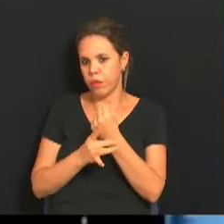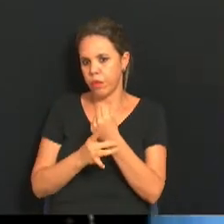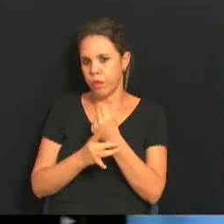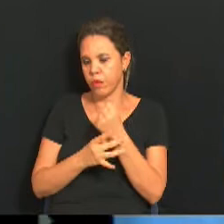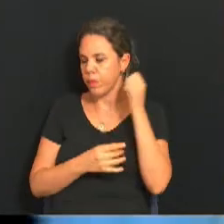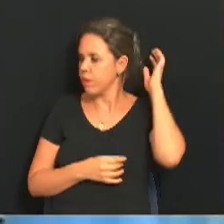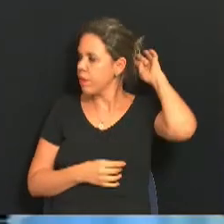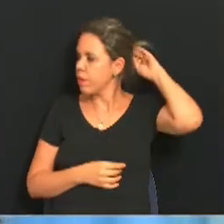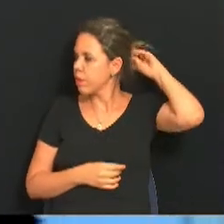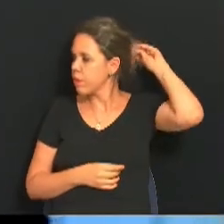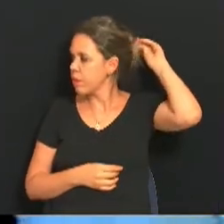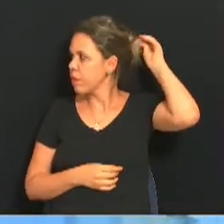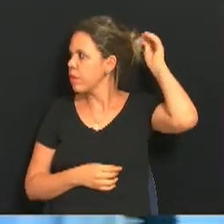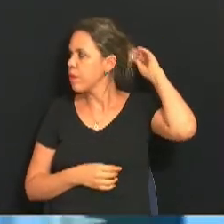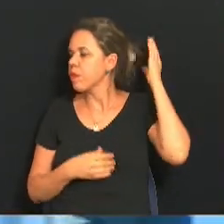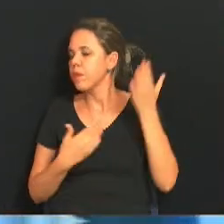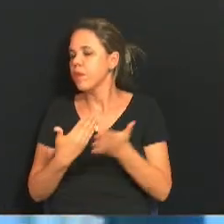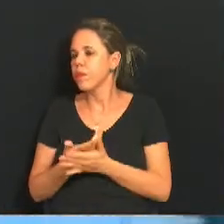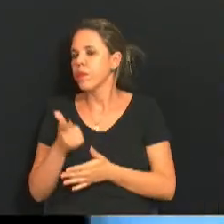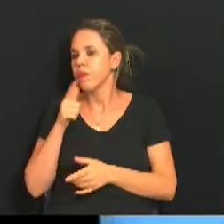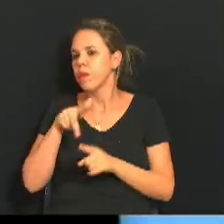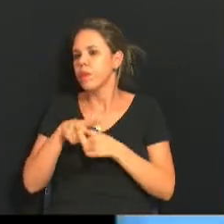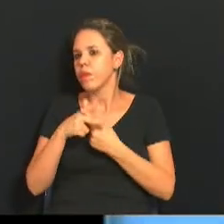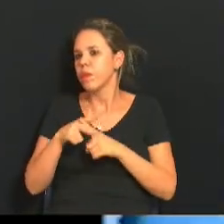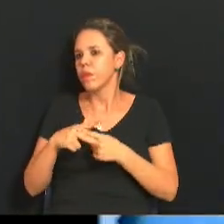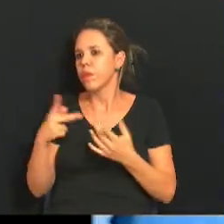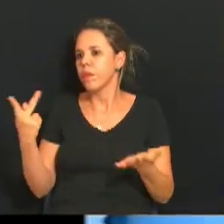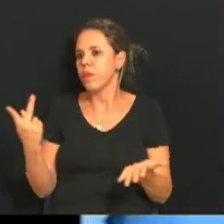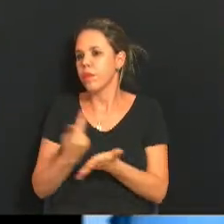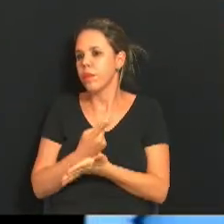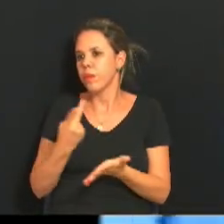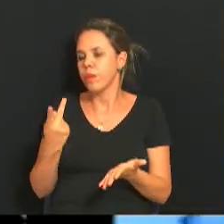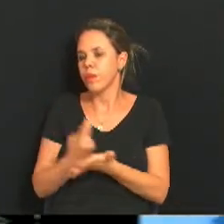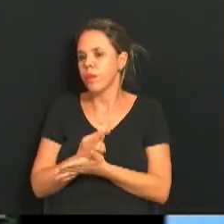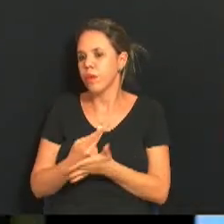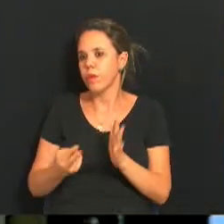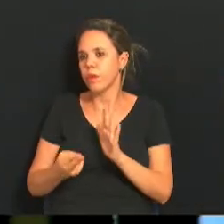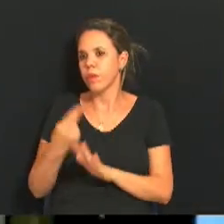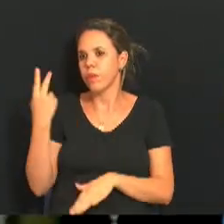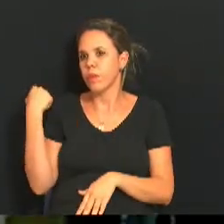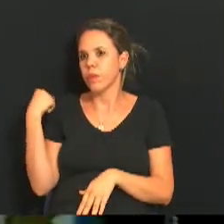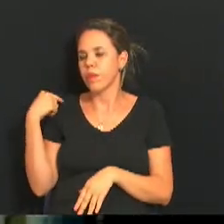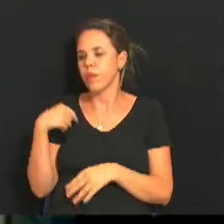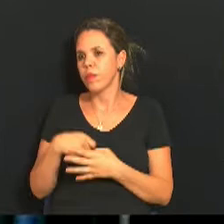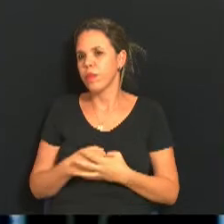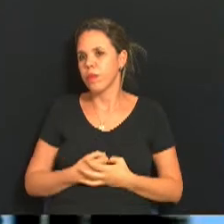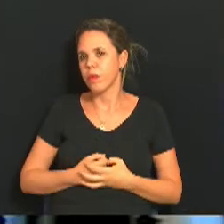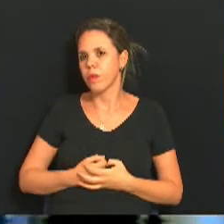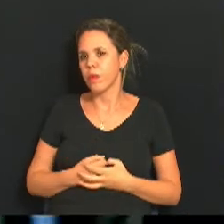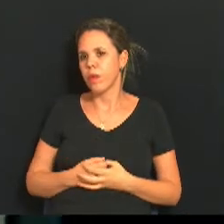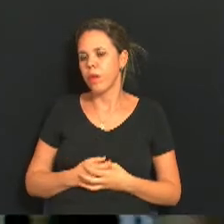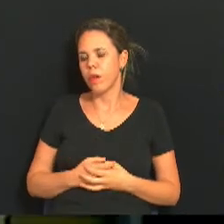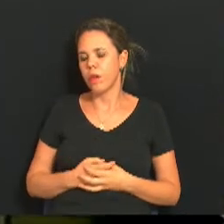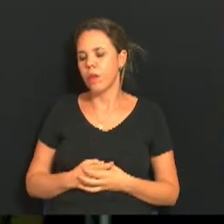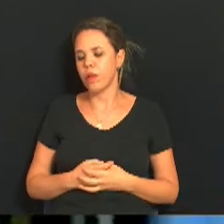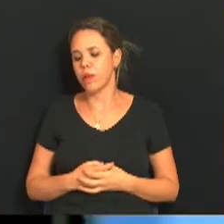e corri até para consertar erro de resoluções anteriores onde